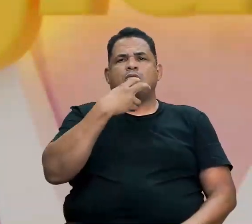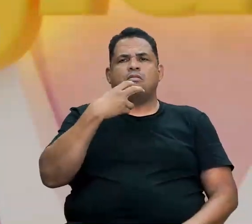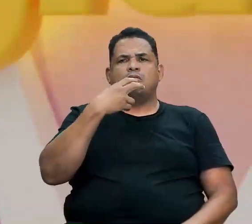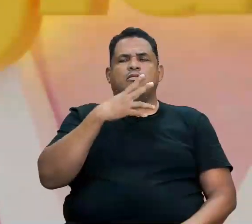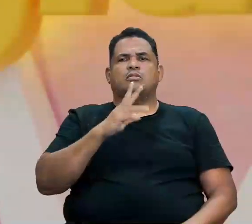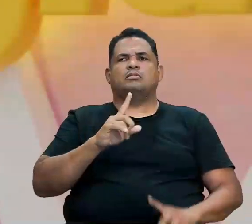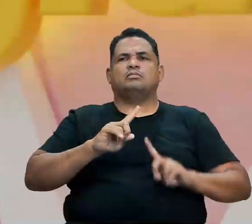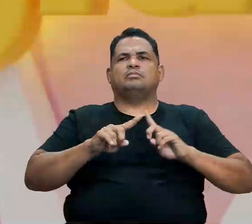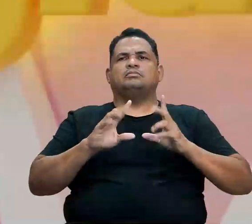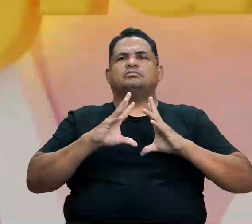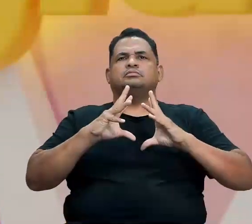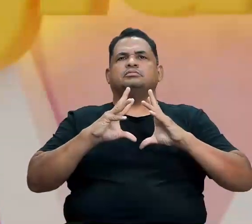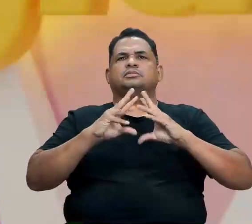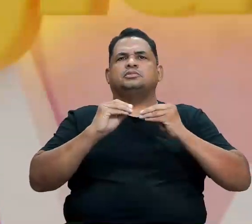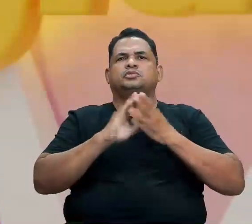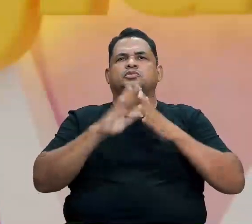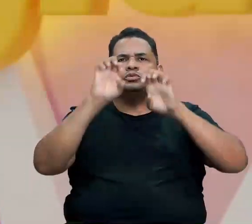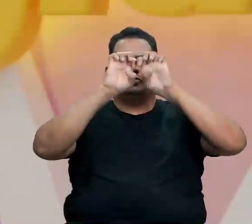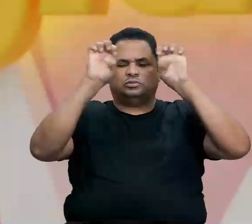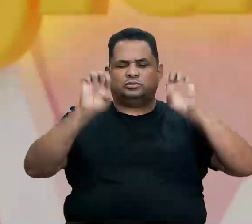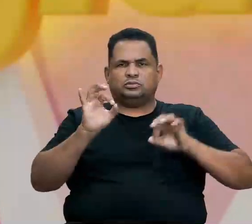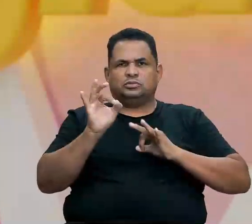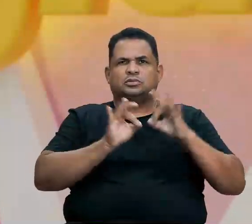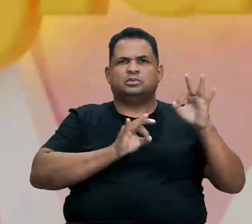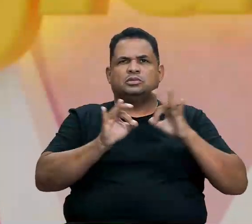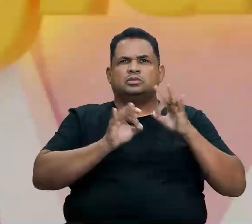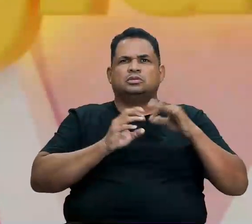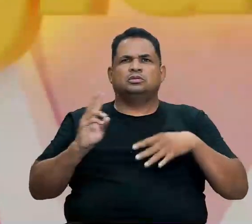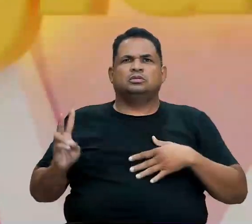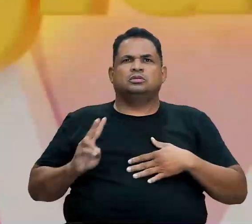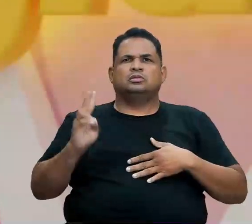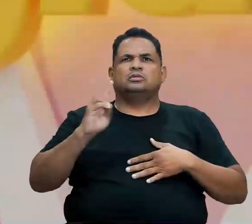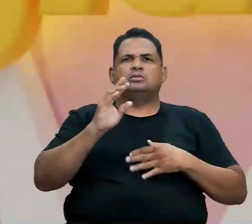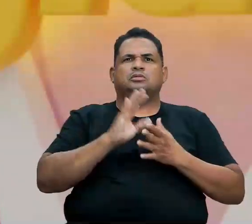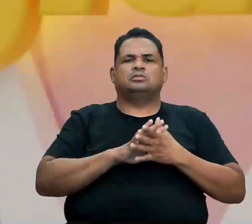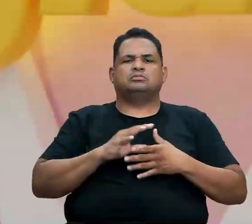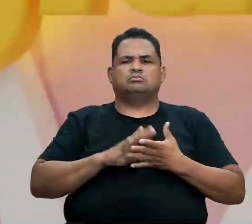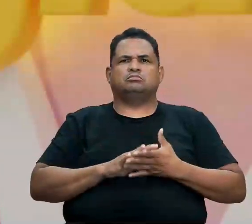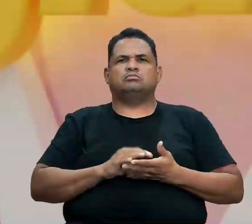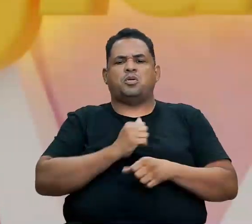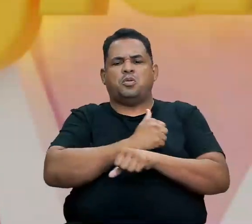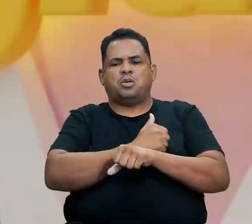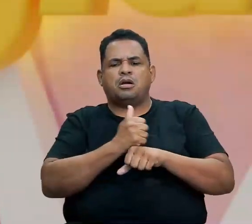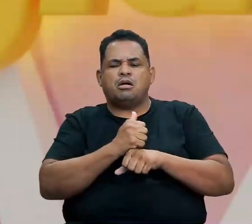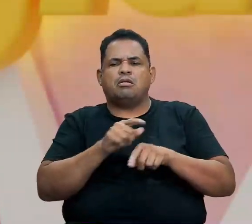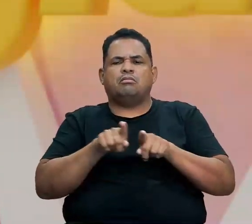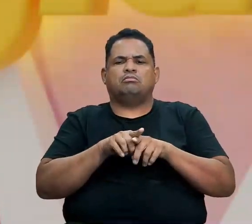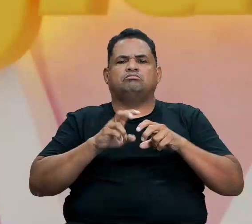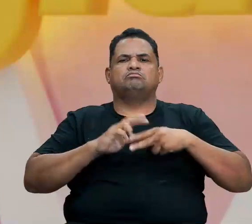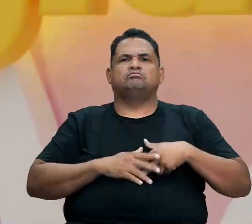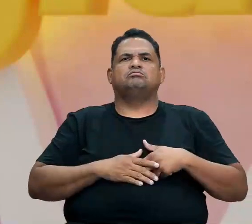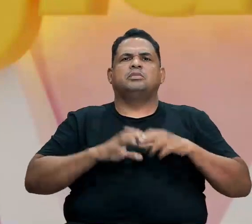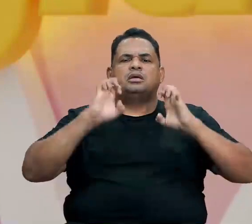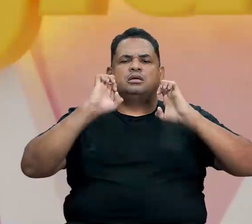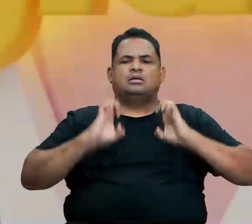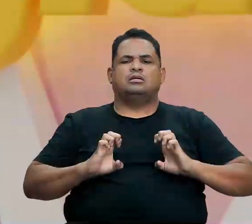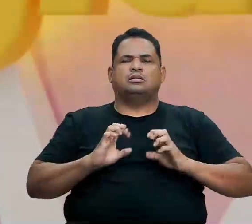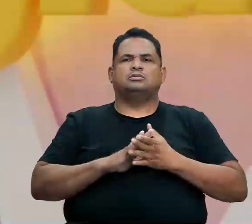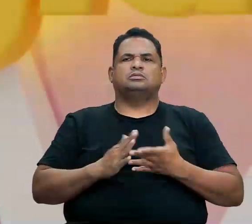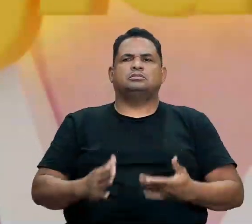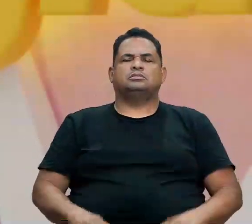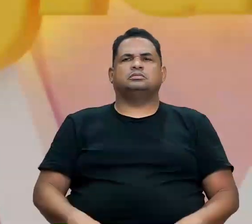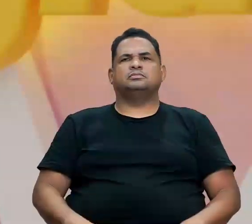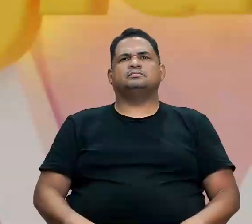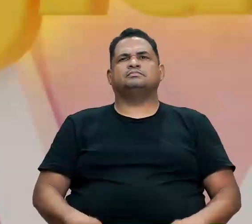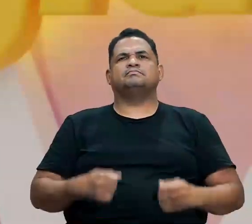existe todo um sistema criado de valores, né? Moral, enfim, né? Éticos. Então, que a gente